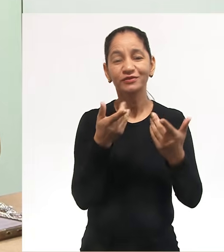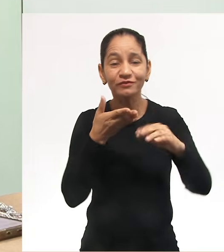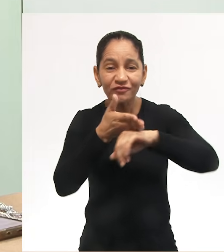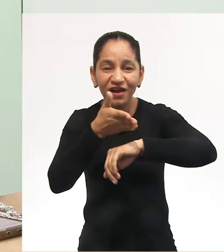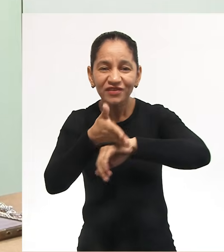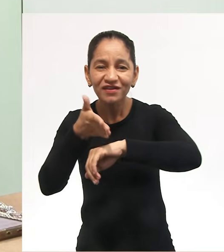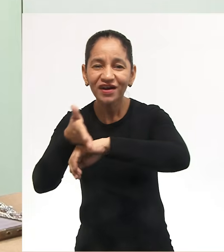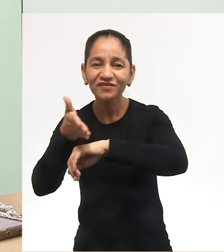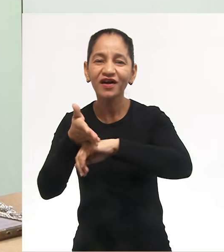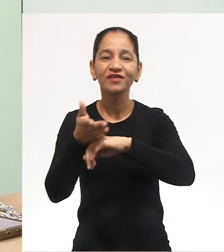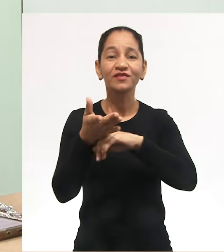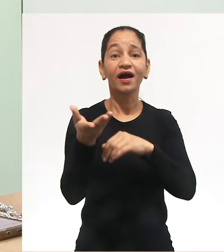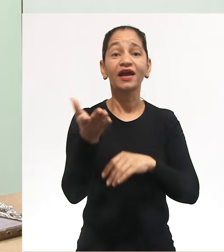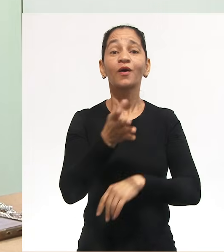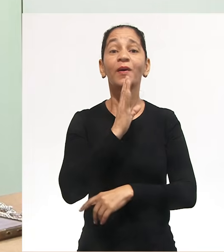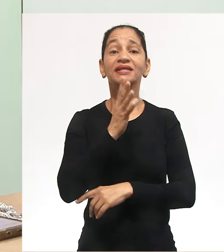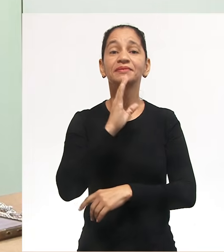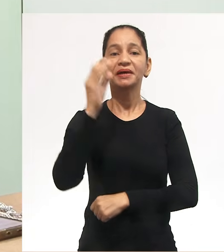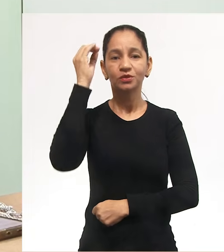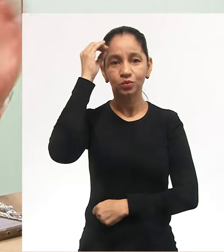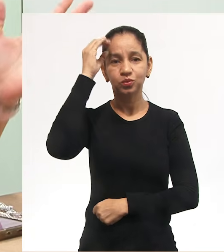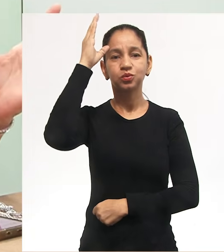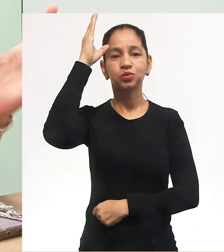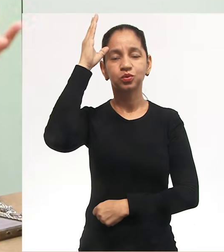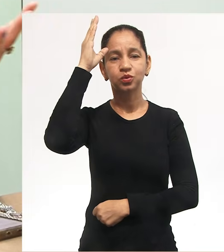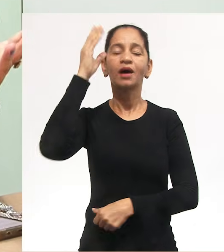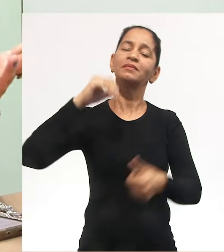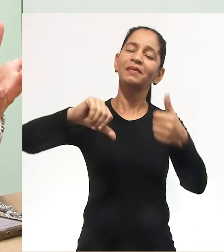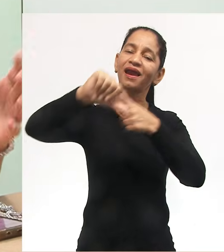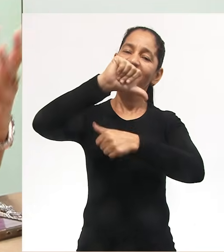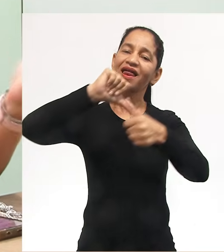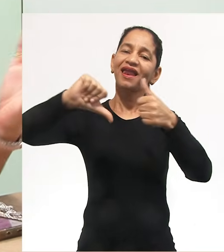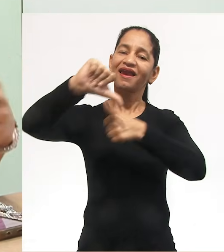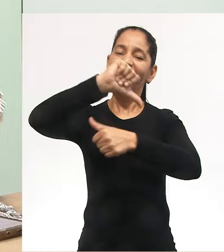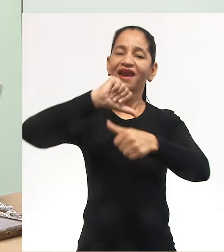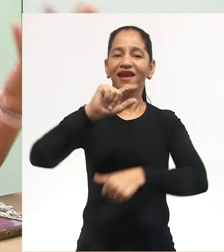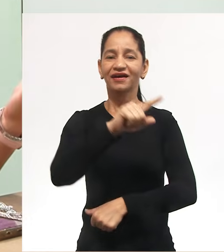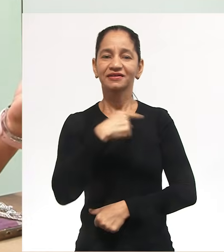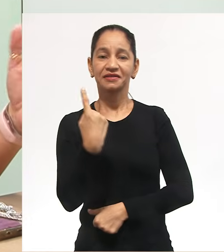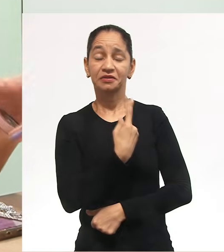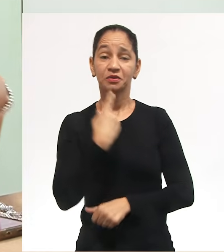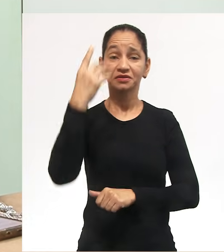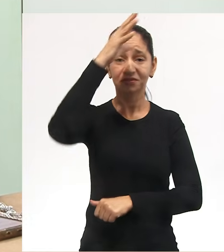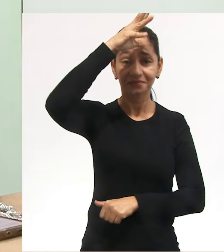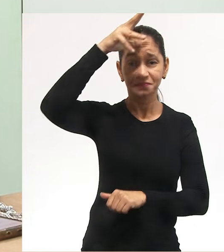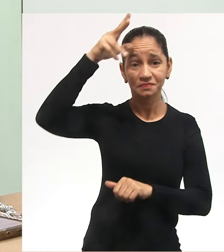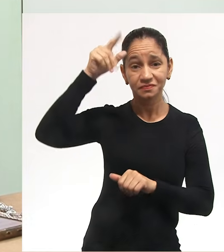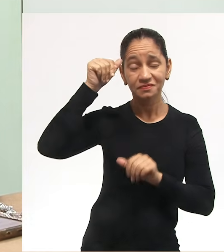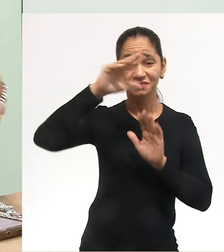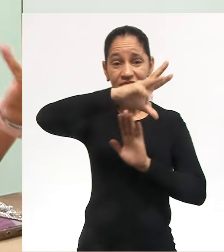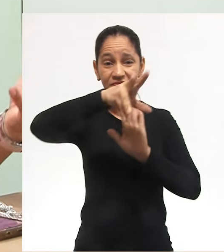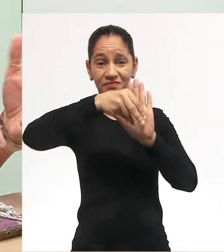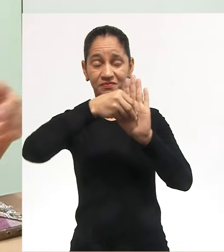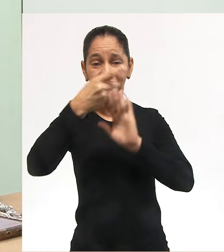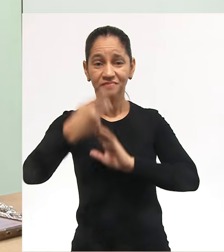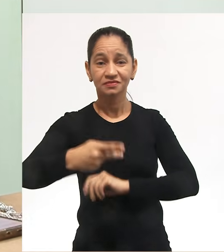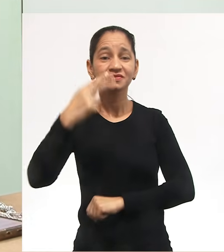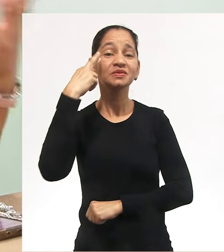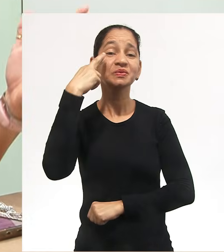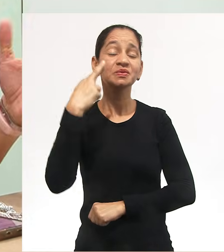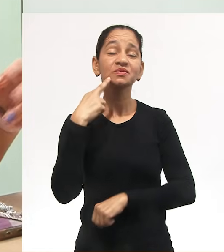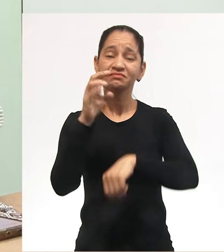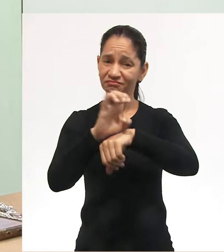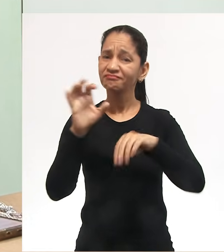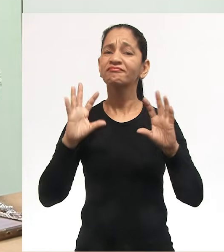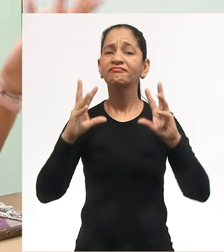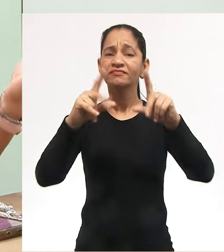clica, acessa, curte, compartilha, né, e transforme as realidades aqui na nossa Amazônia, na nossa Rondônia, no